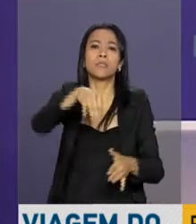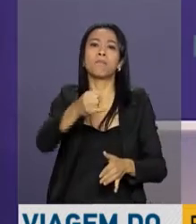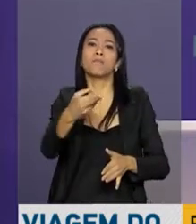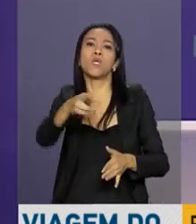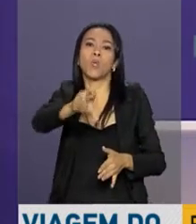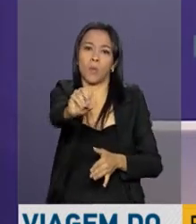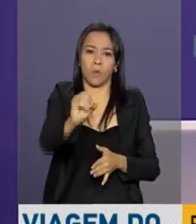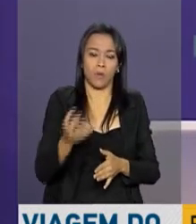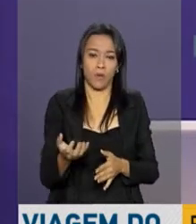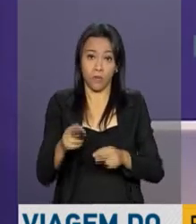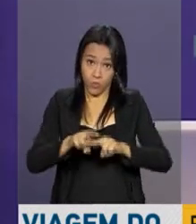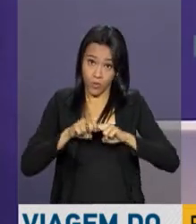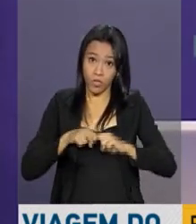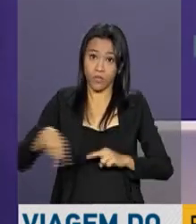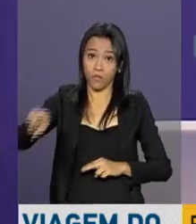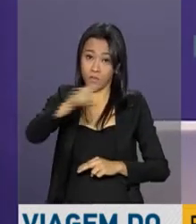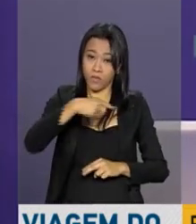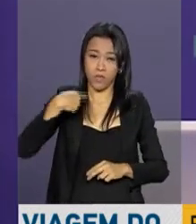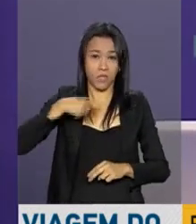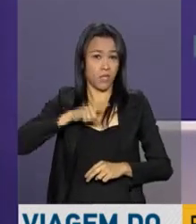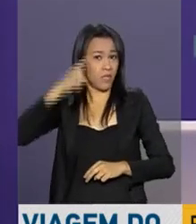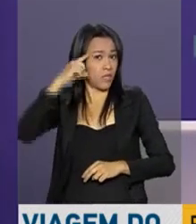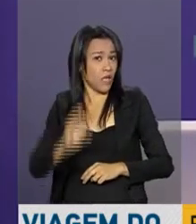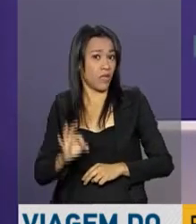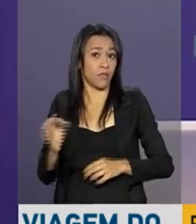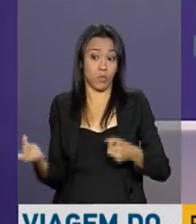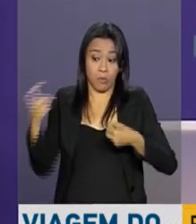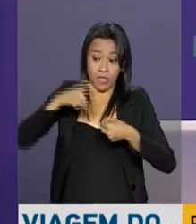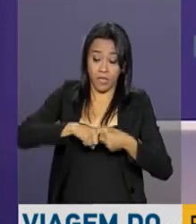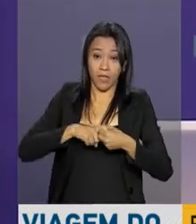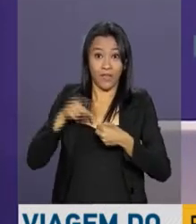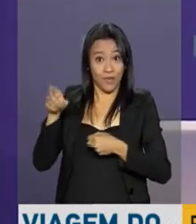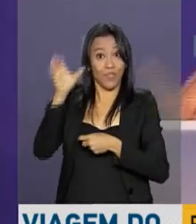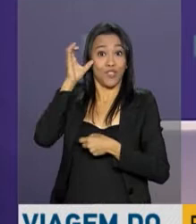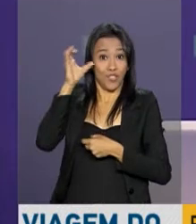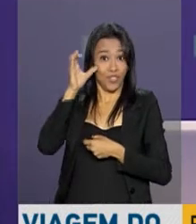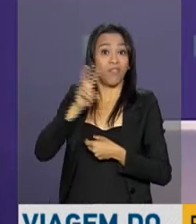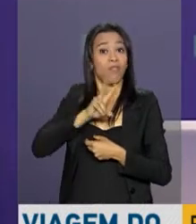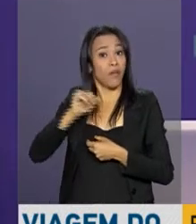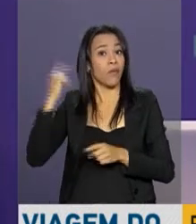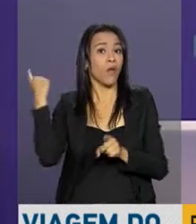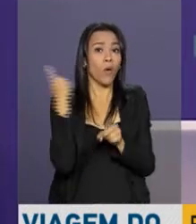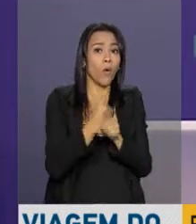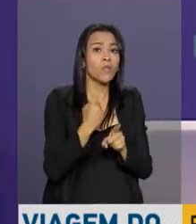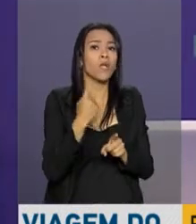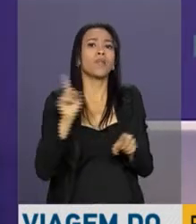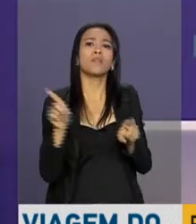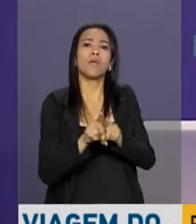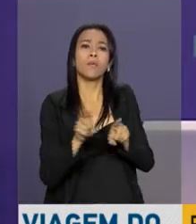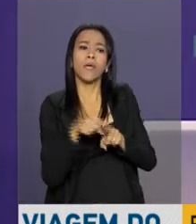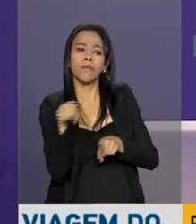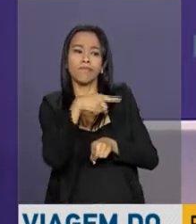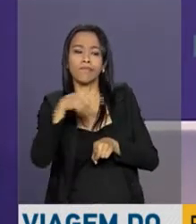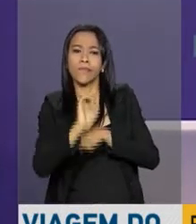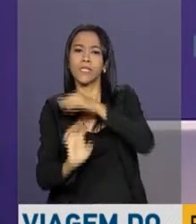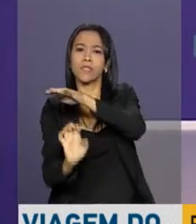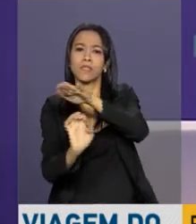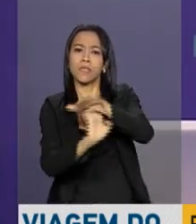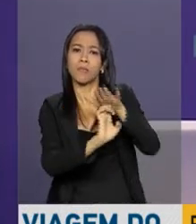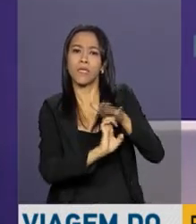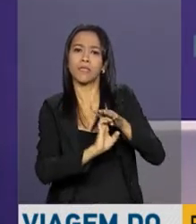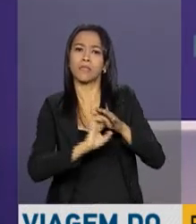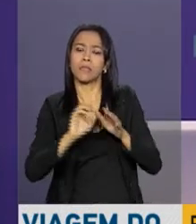meus senhores, minhas senhoras, estejam certos, os parceiros chineses encontrarão também nas pequenas e